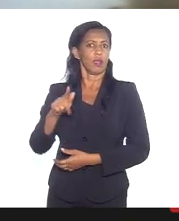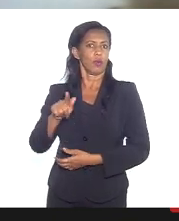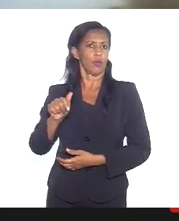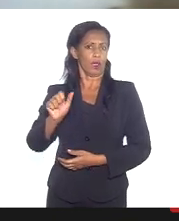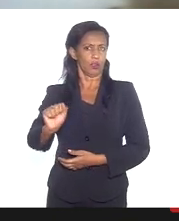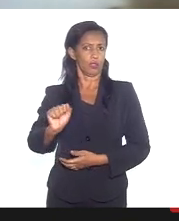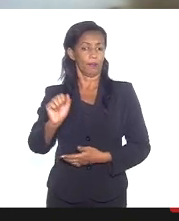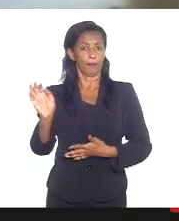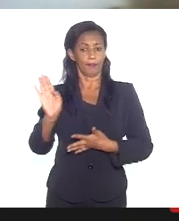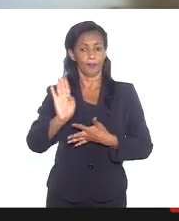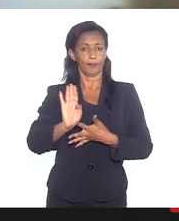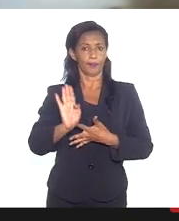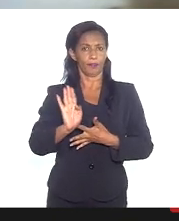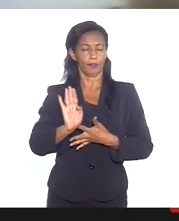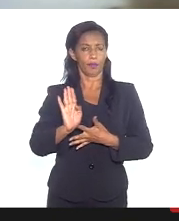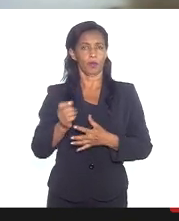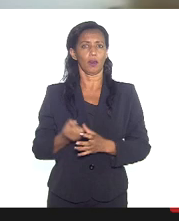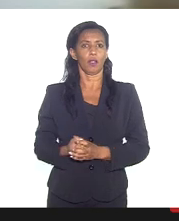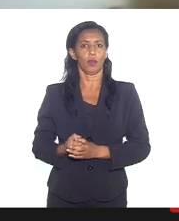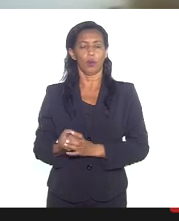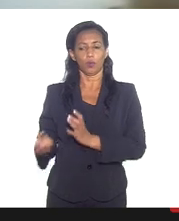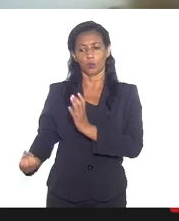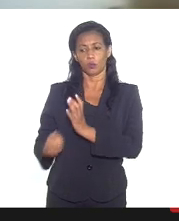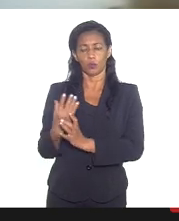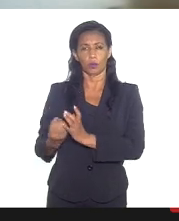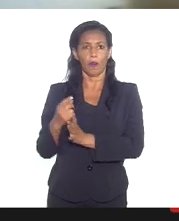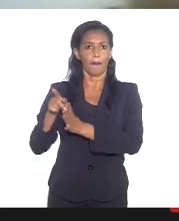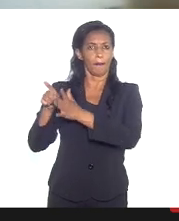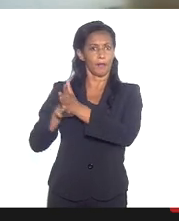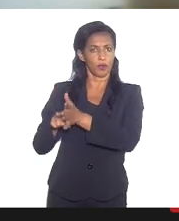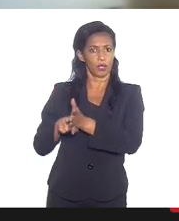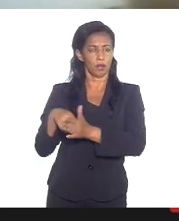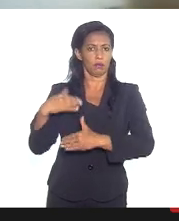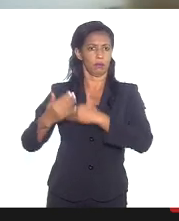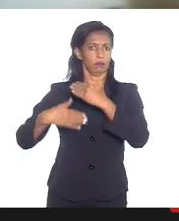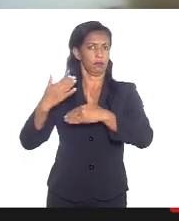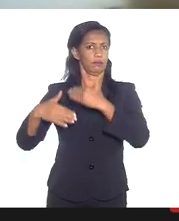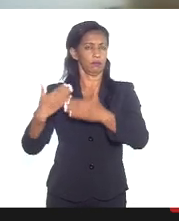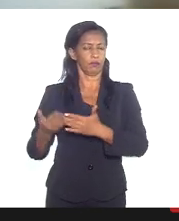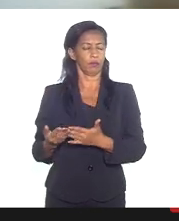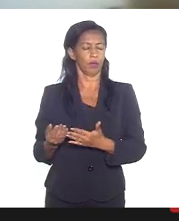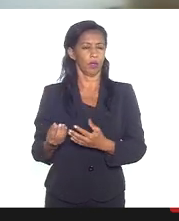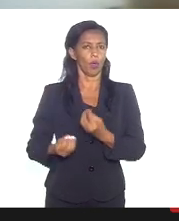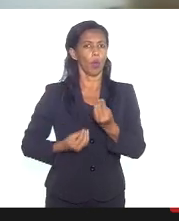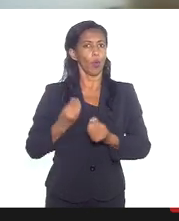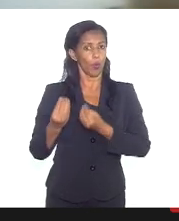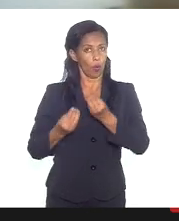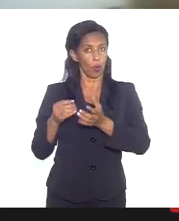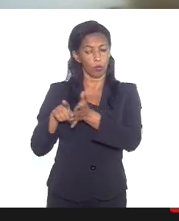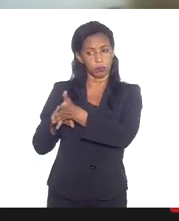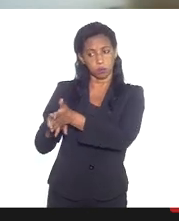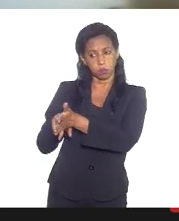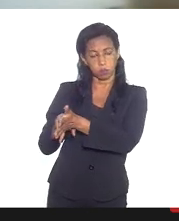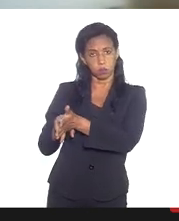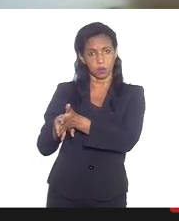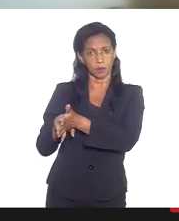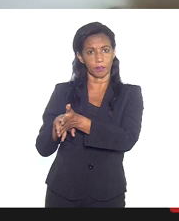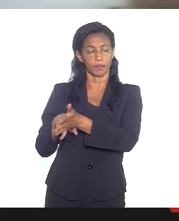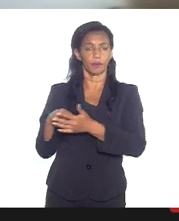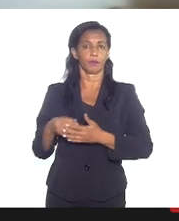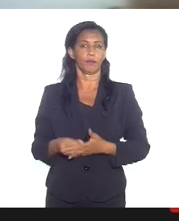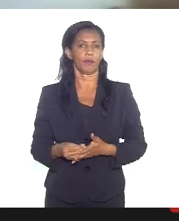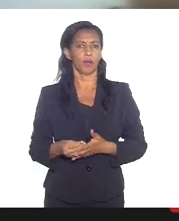B. Com os investimentos em pesquisa e desenvolvimento, como os investimentos em pesquisa e